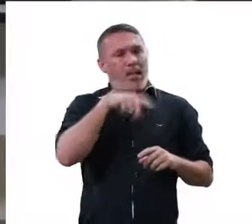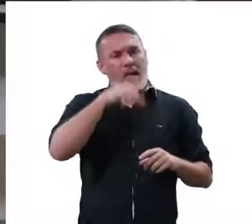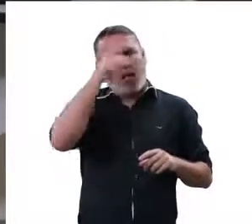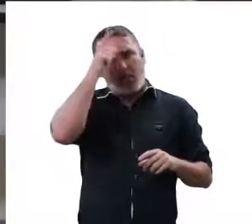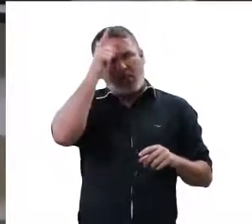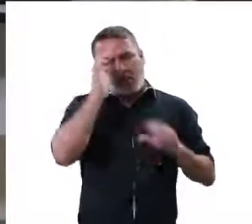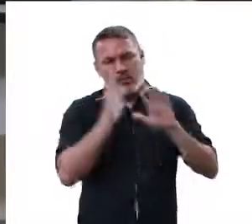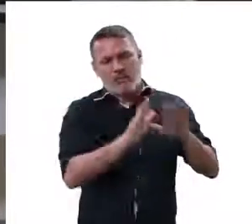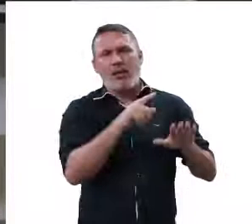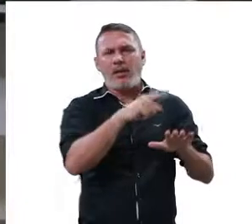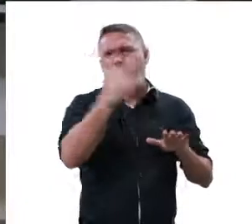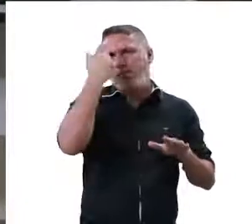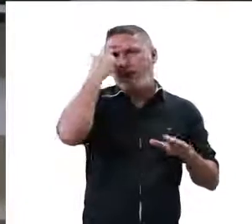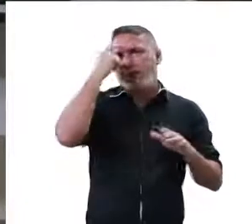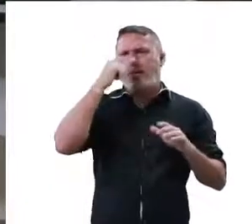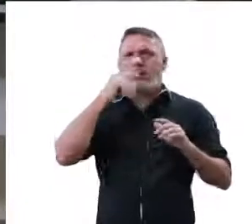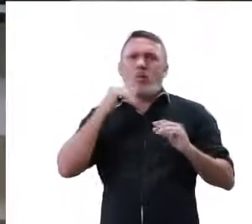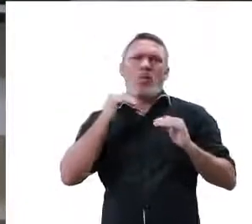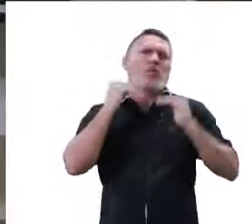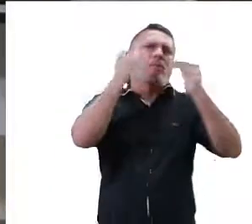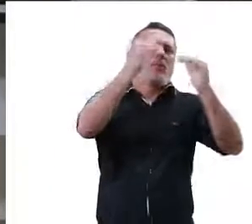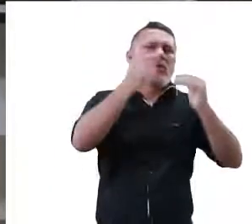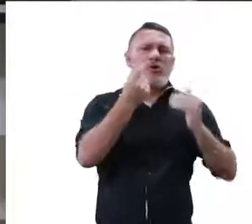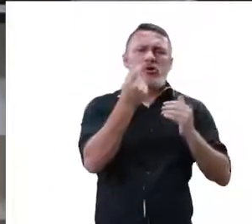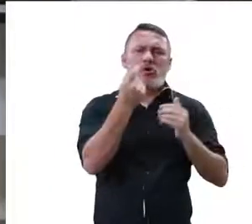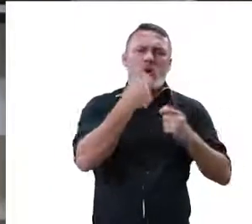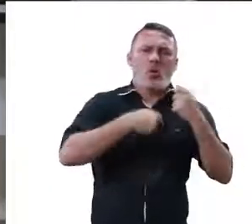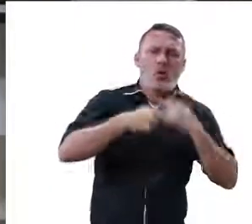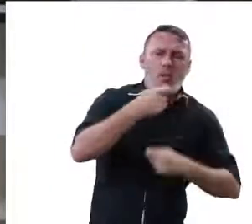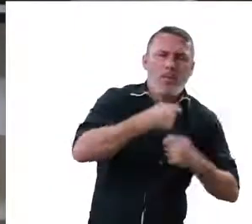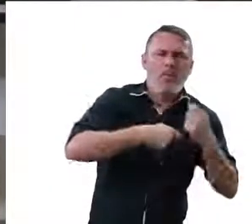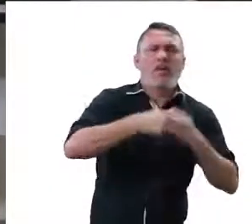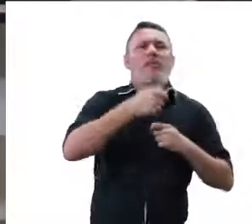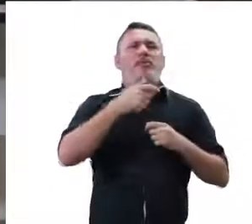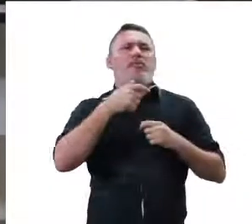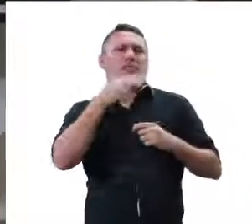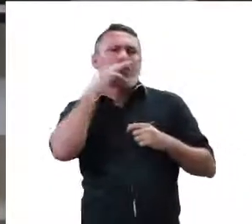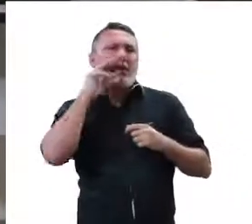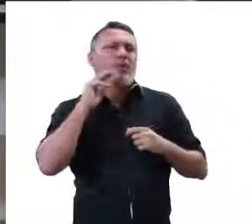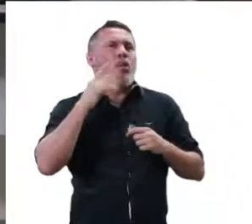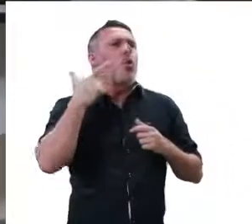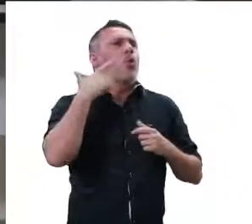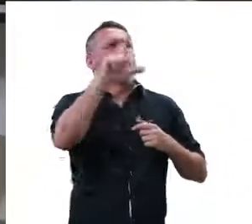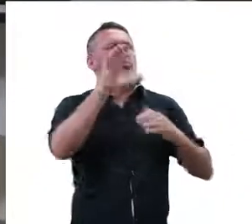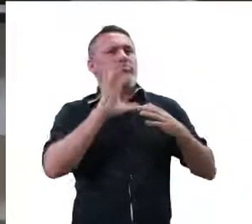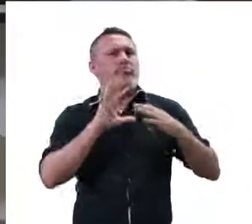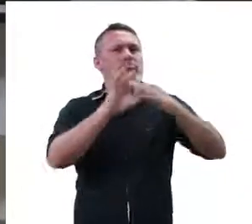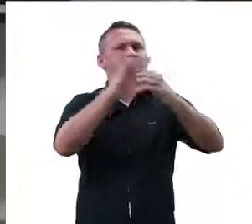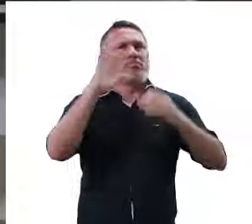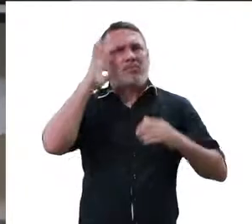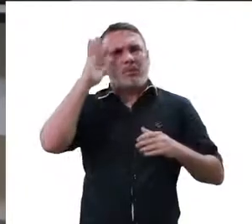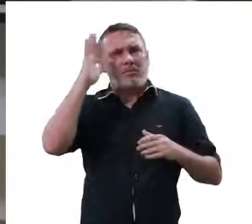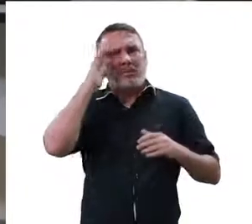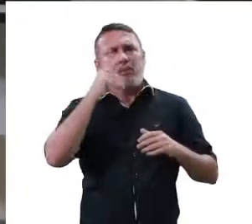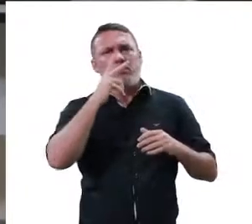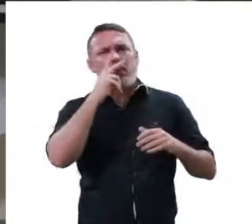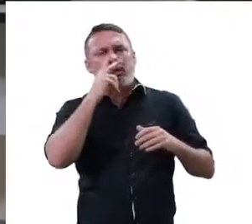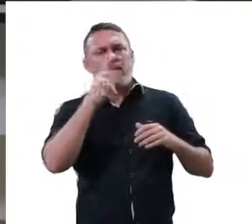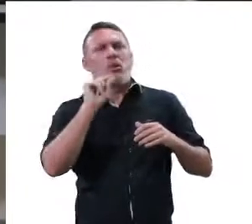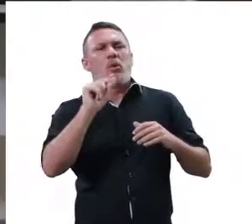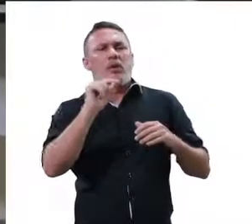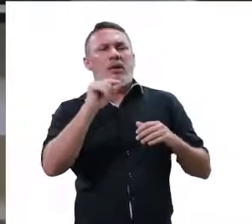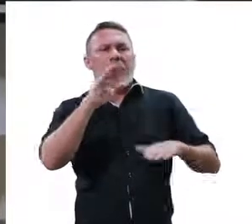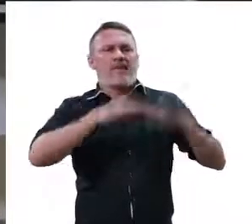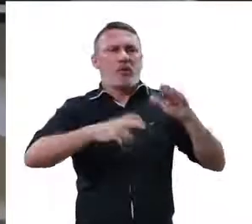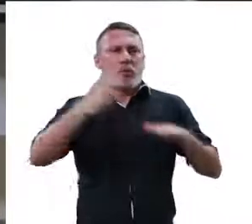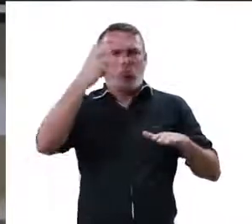pensando revolucionariamente, né, se preocupa com a questão econômica e em alguns momentos ele até